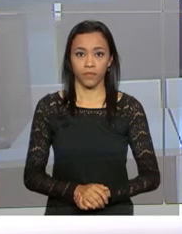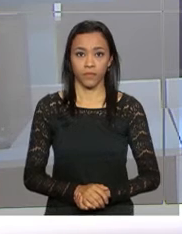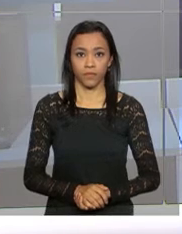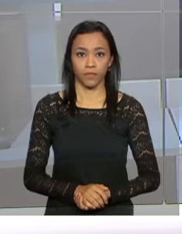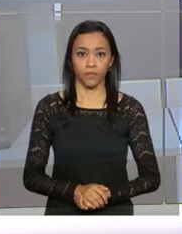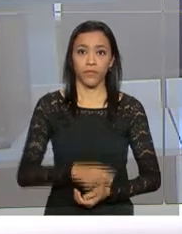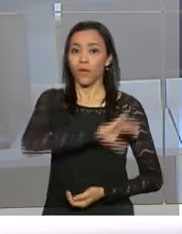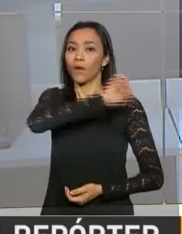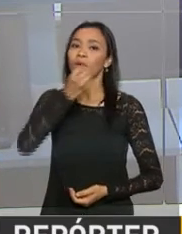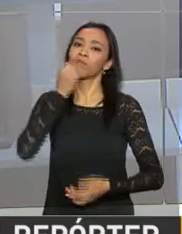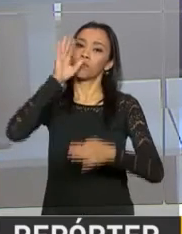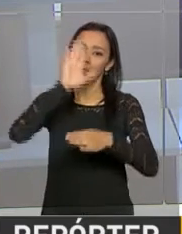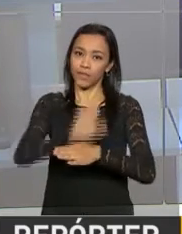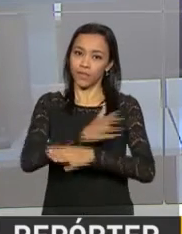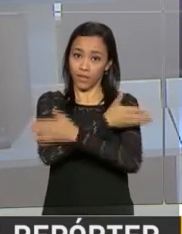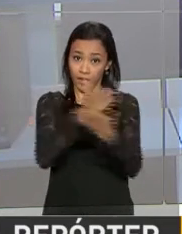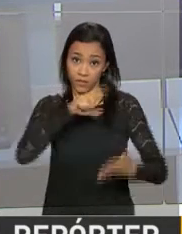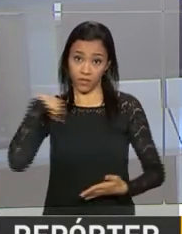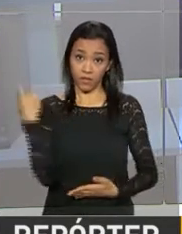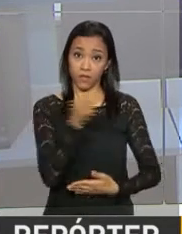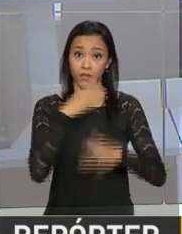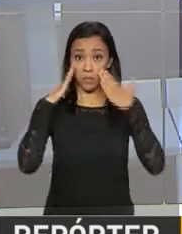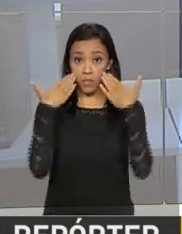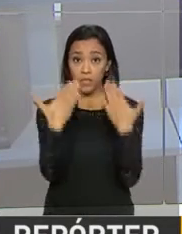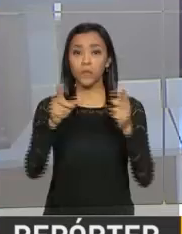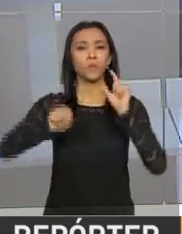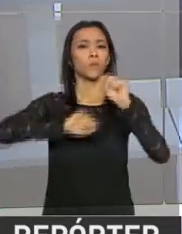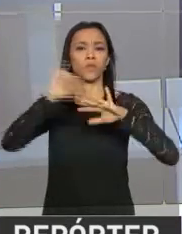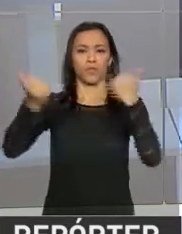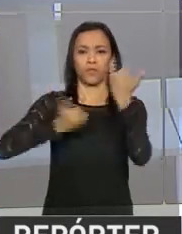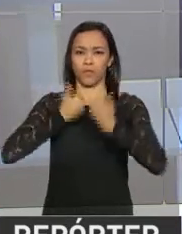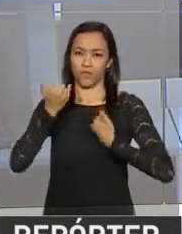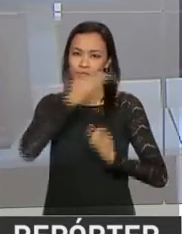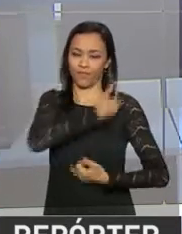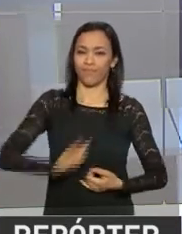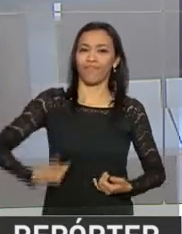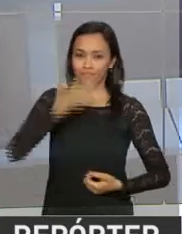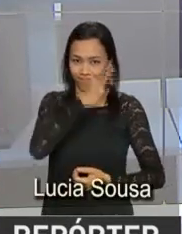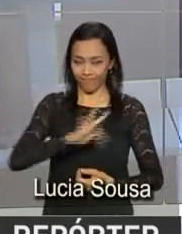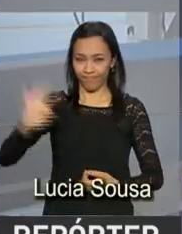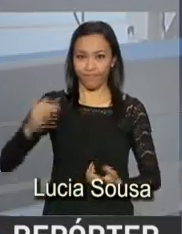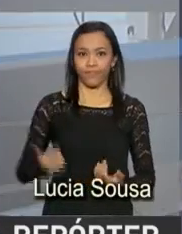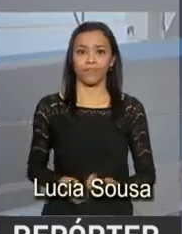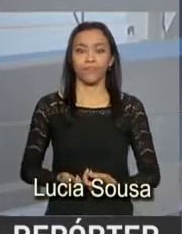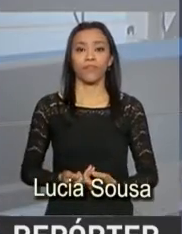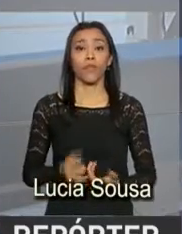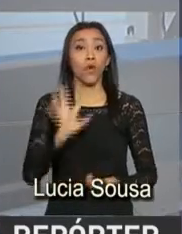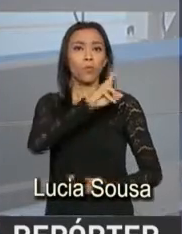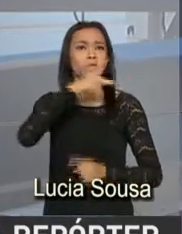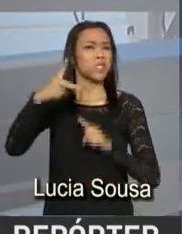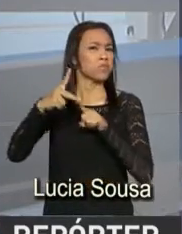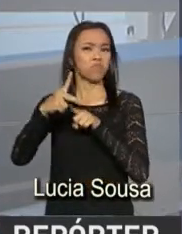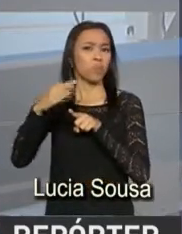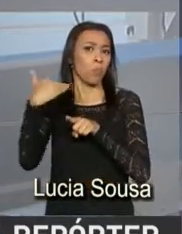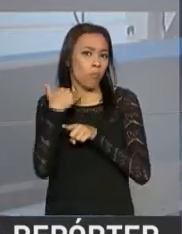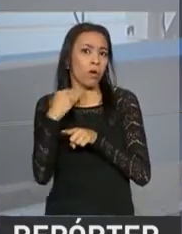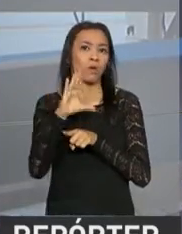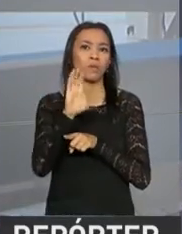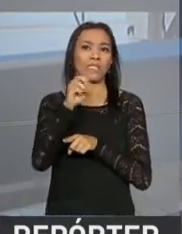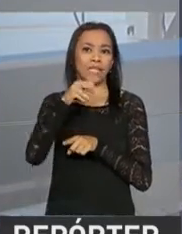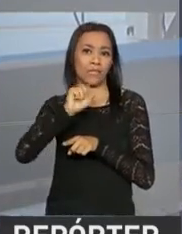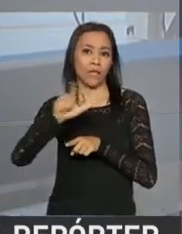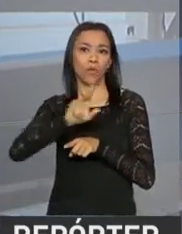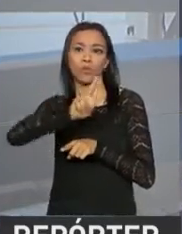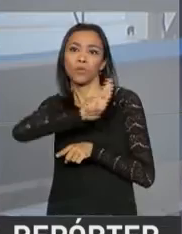olá boa tarde estamos de volta com o repórter nbr notícias do governo federal o presidente do banco central ilan